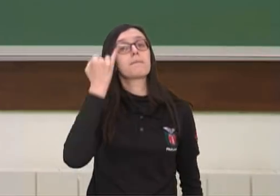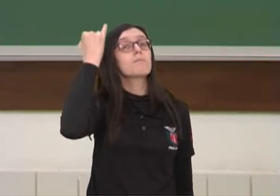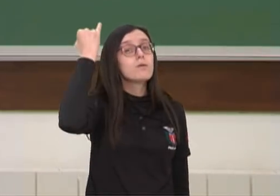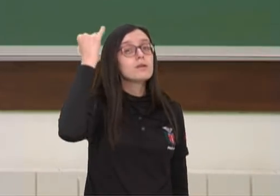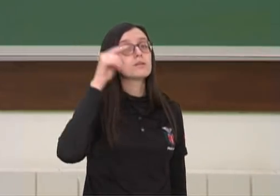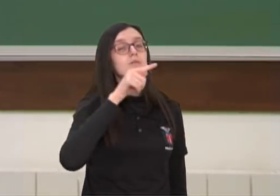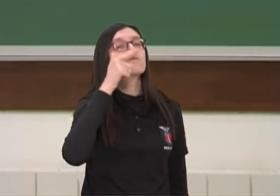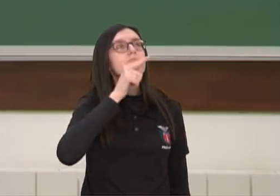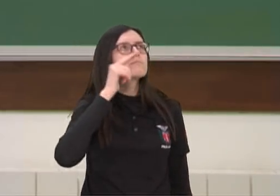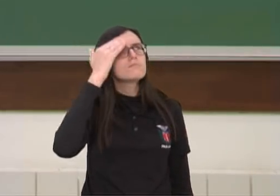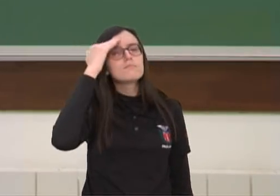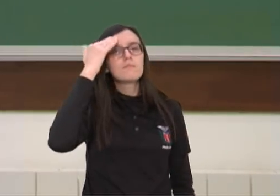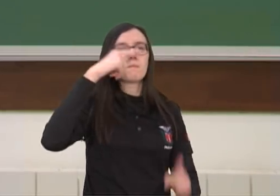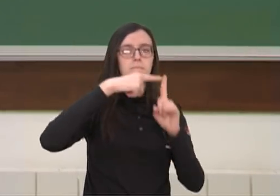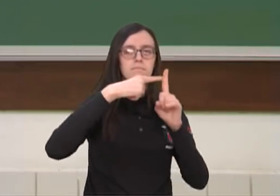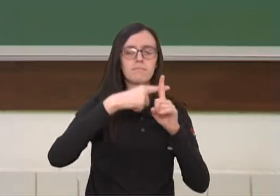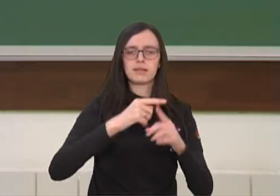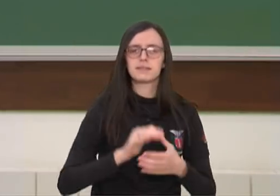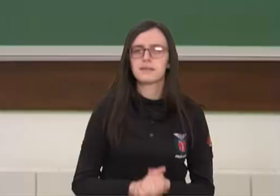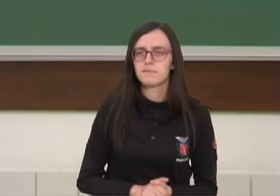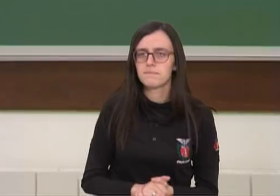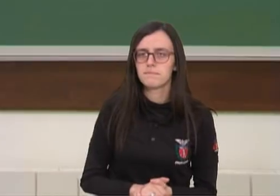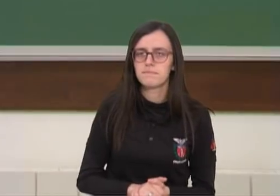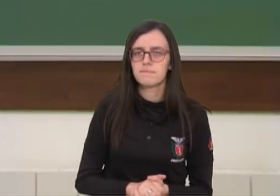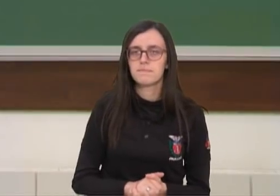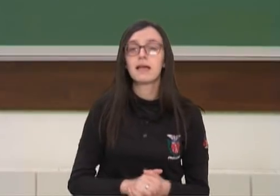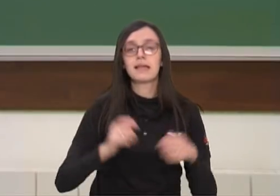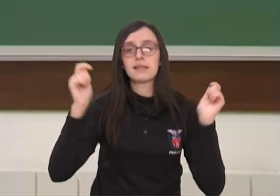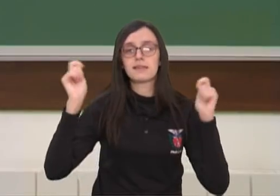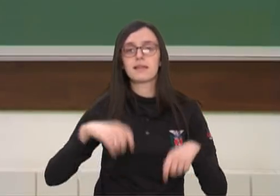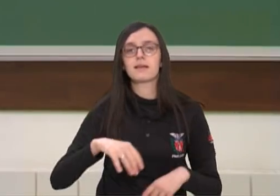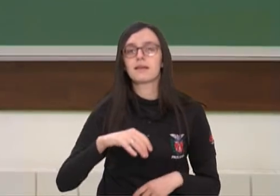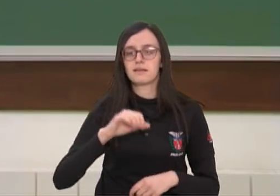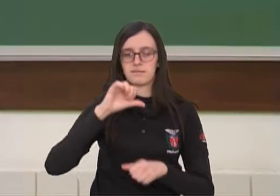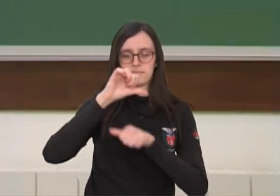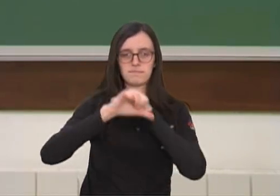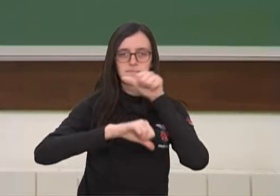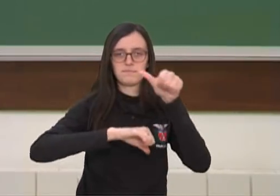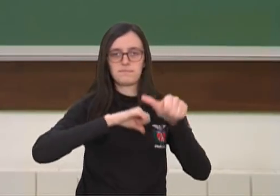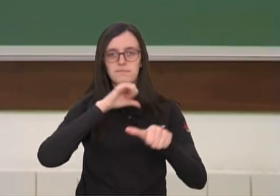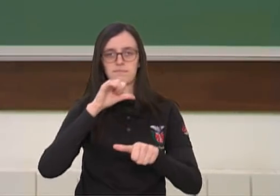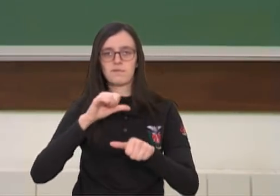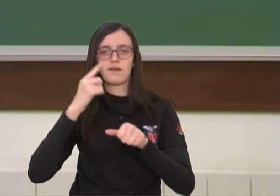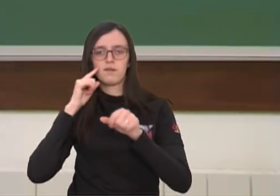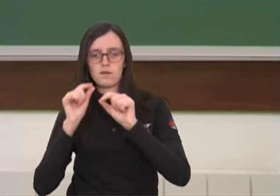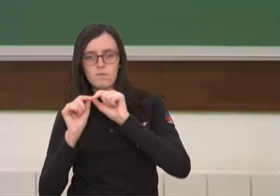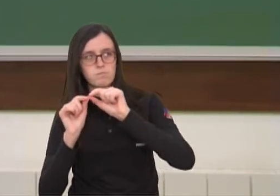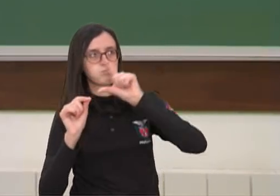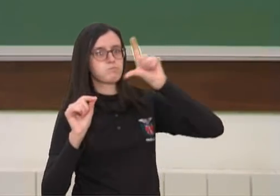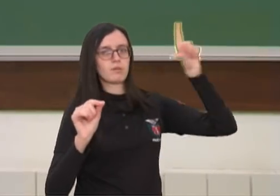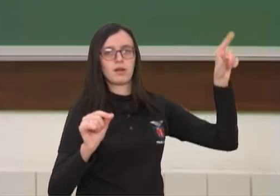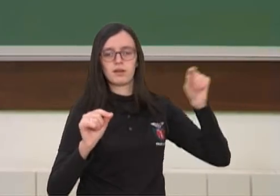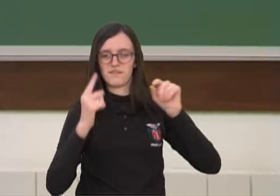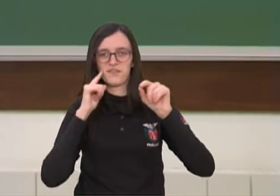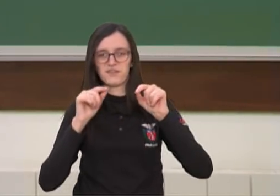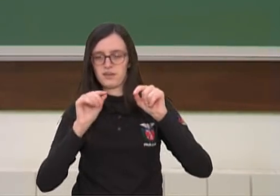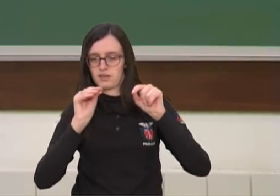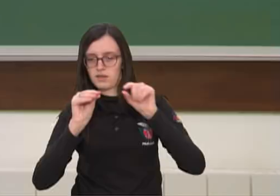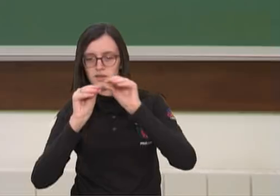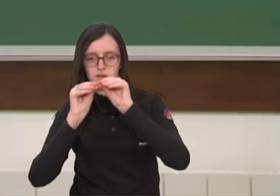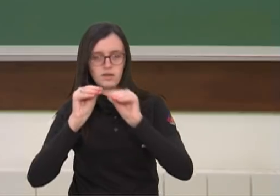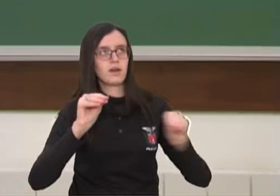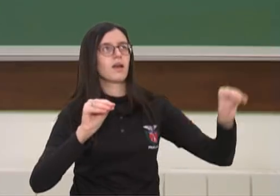para adição. Como eu posso transformar para uma ordem maior, eu posso